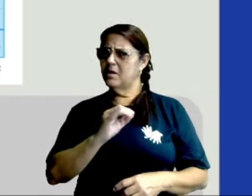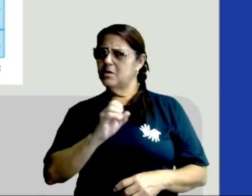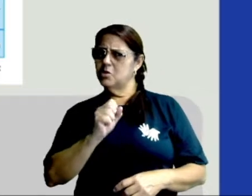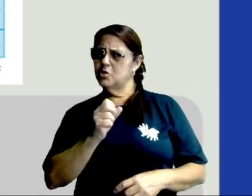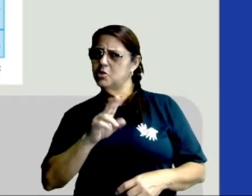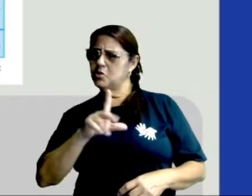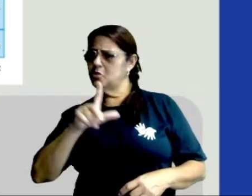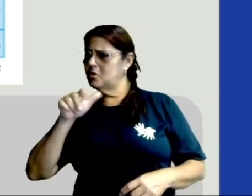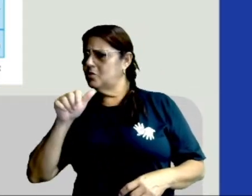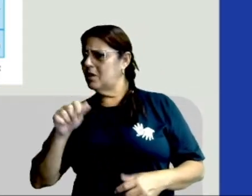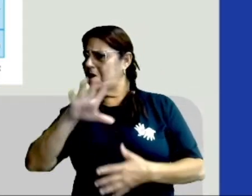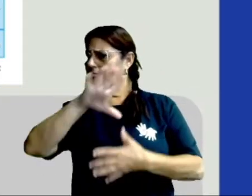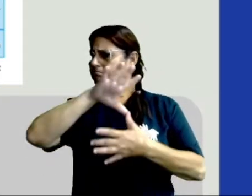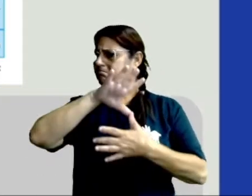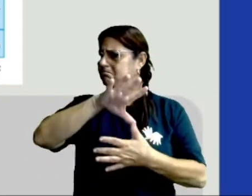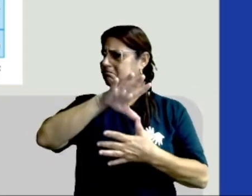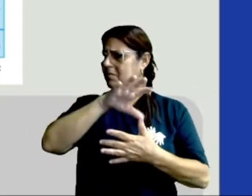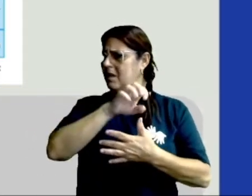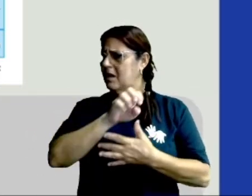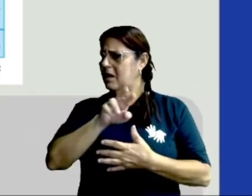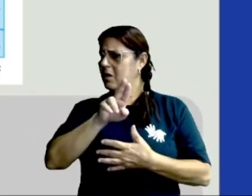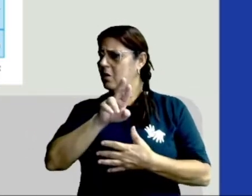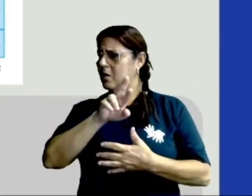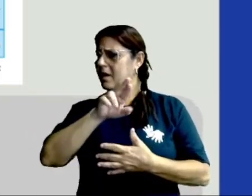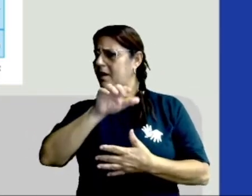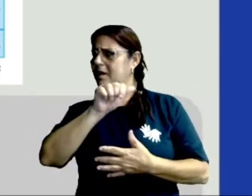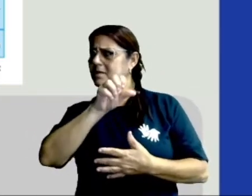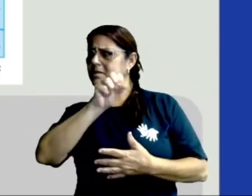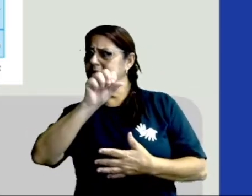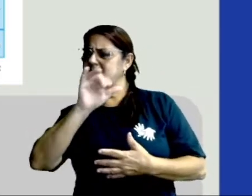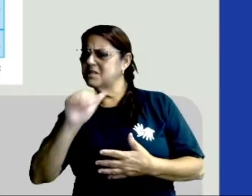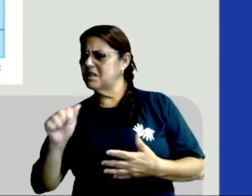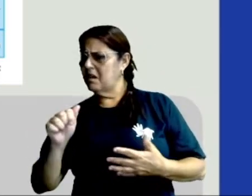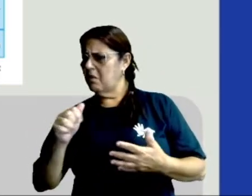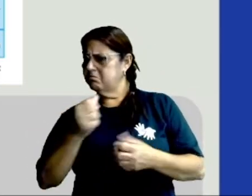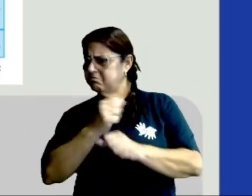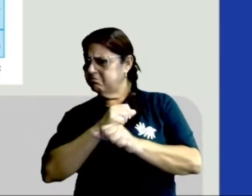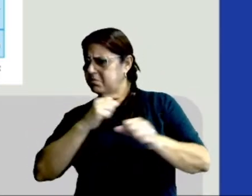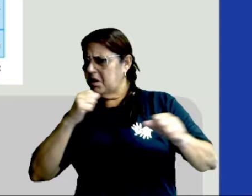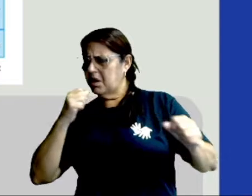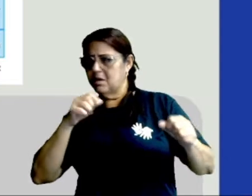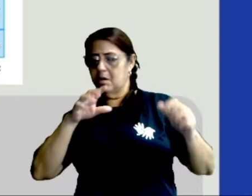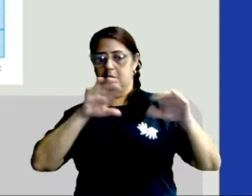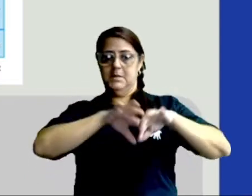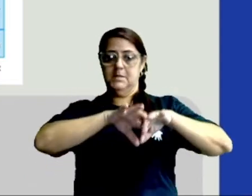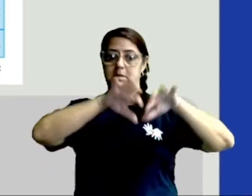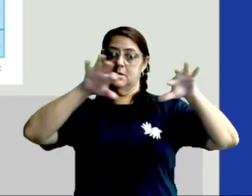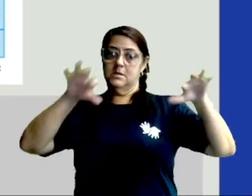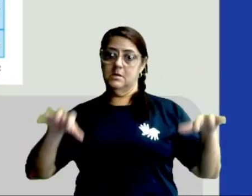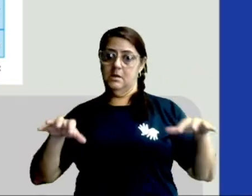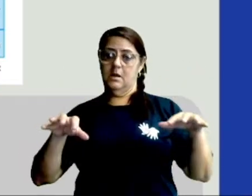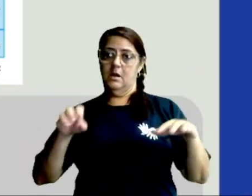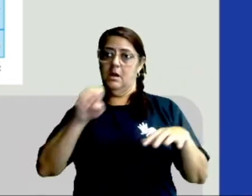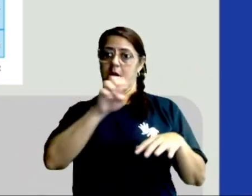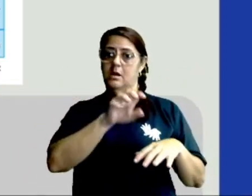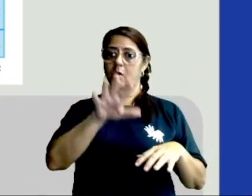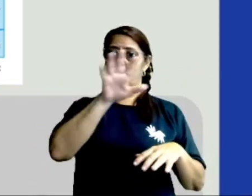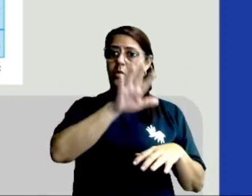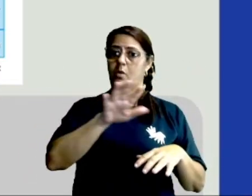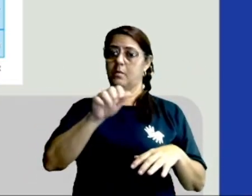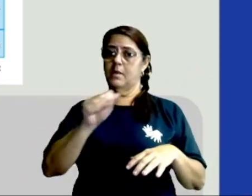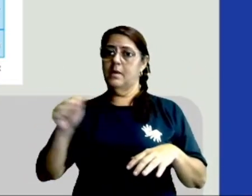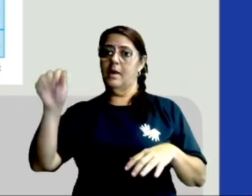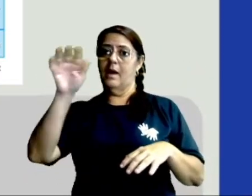vamos ver aqui um grande bloco. Professor, eu estou vendo só um grande bloco aí. Mas são dois continentes, a Europa e a